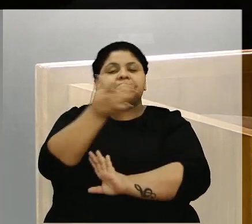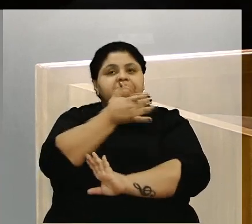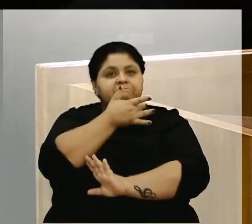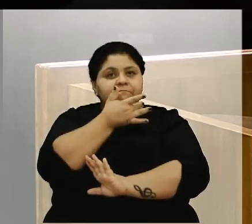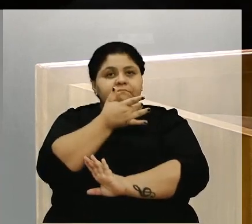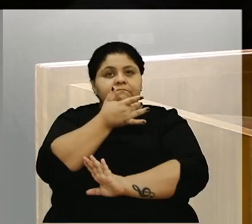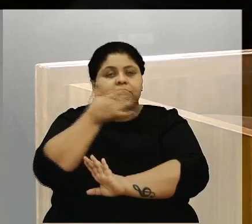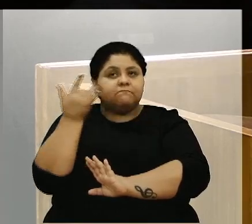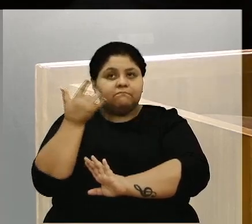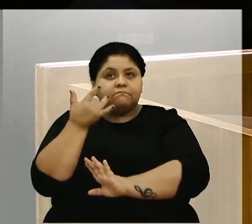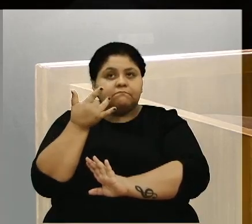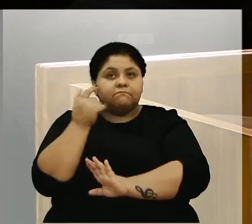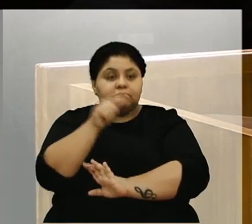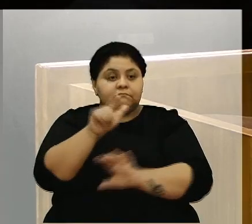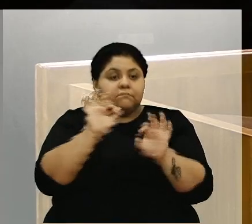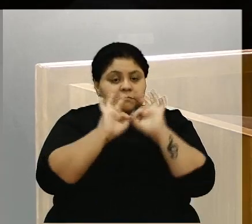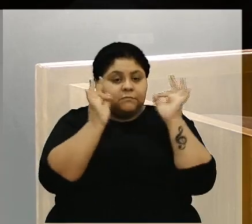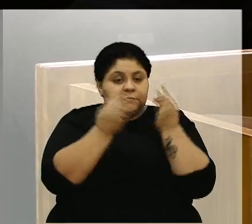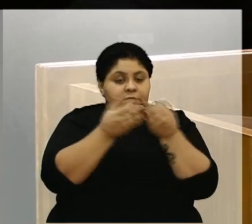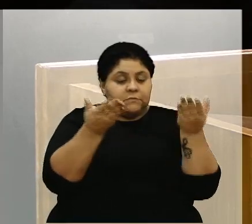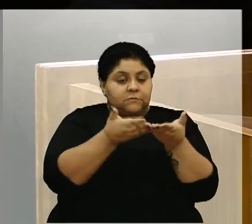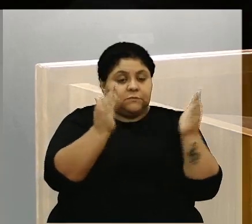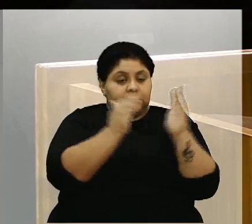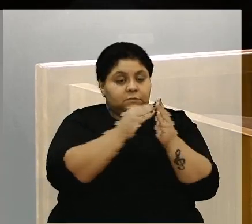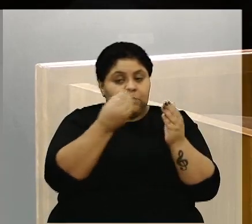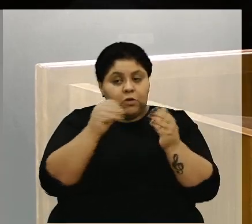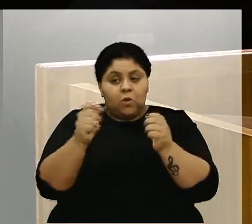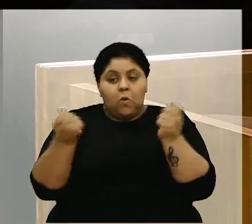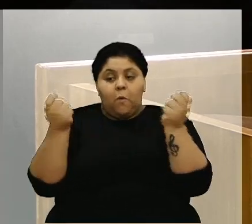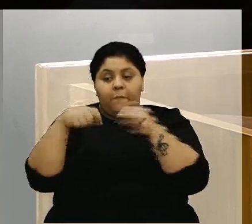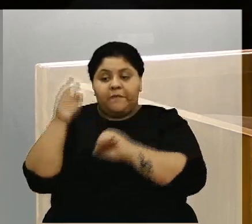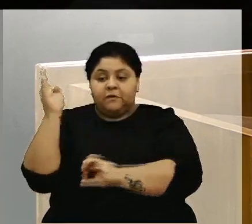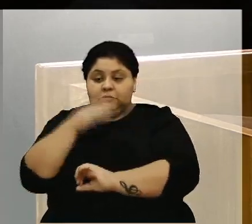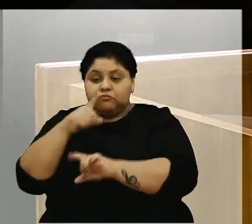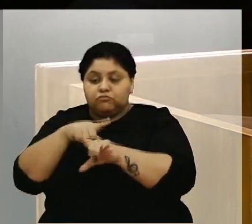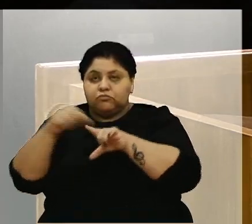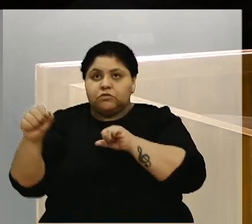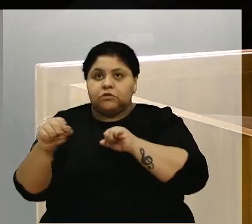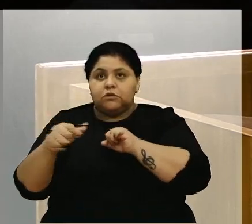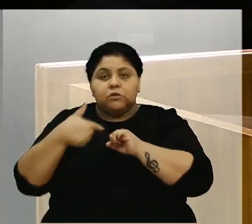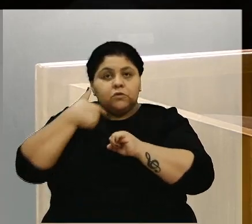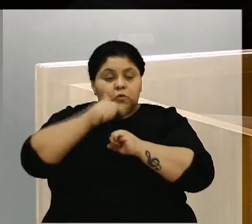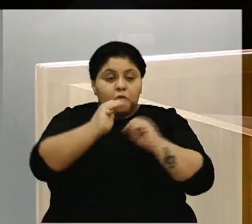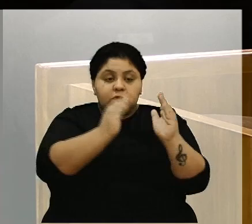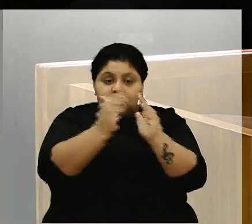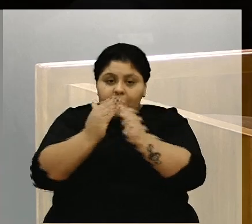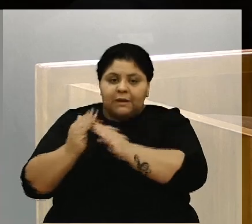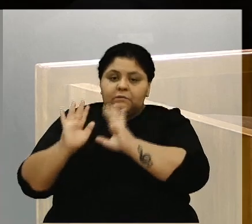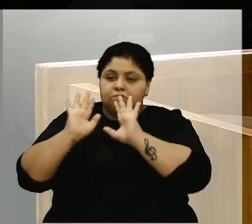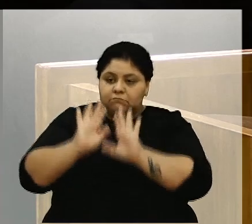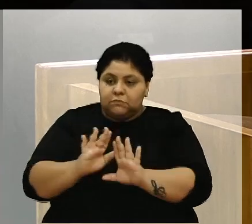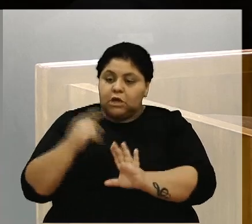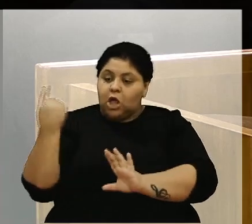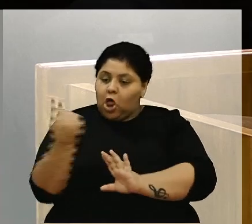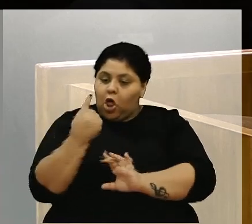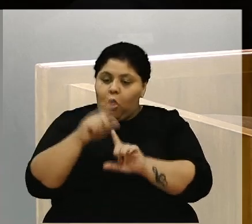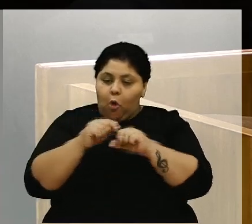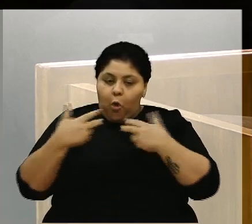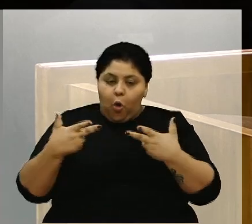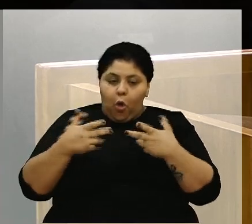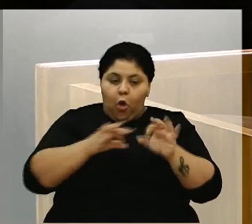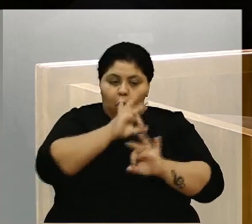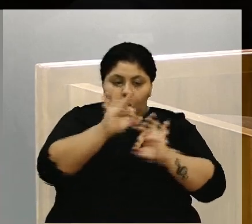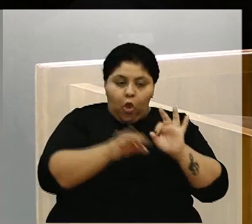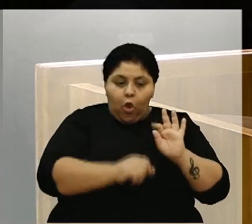facilitar que aquela família que já mora lá ou que precisa de forma urgente sair, que ela consiga uma casa lá. A única coisa que altera o projeto